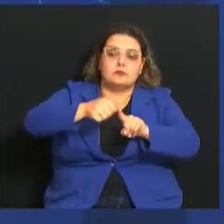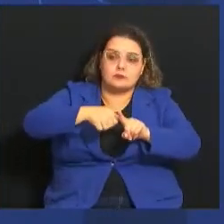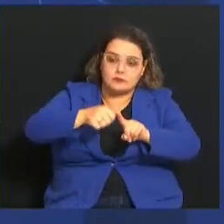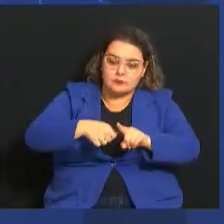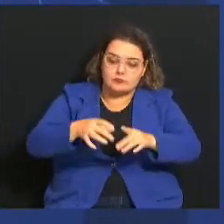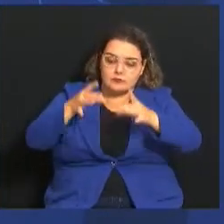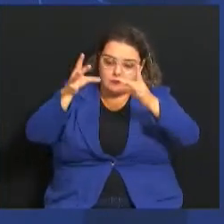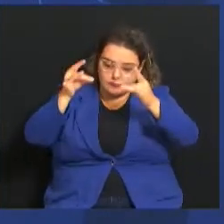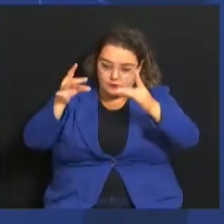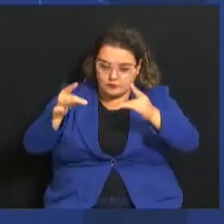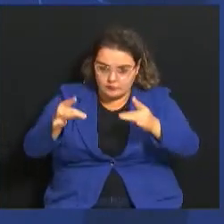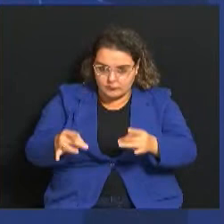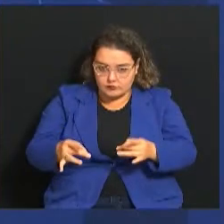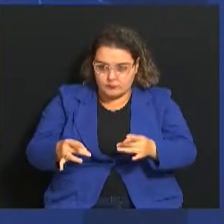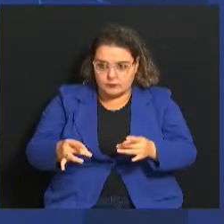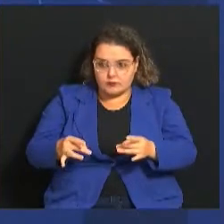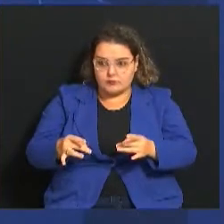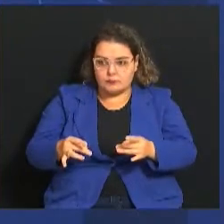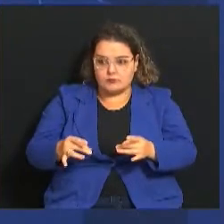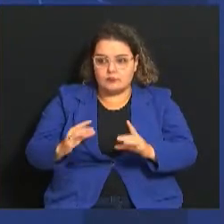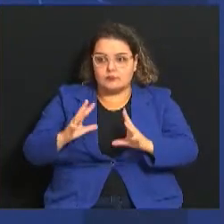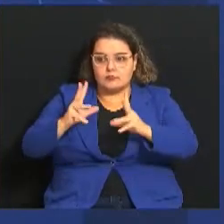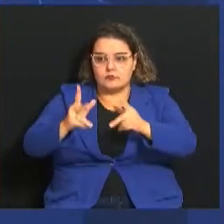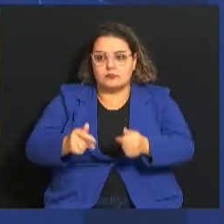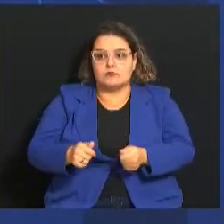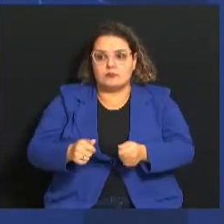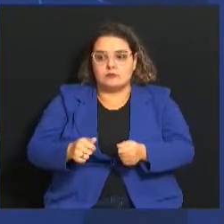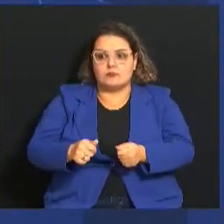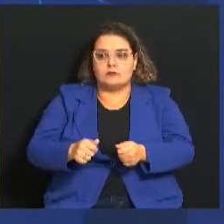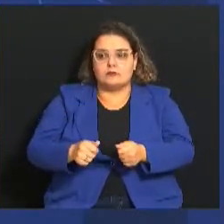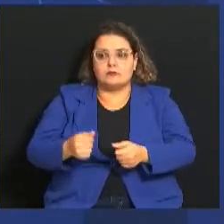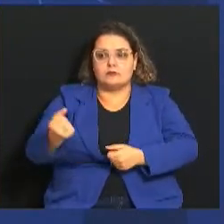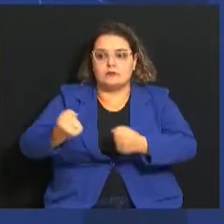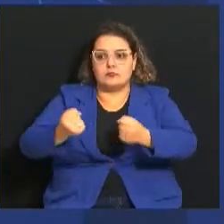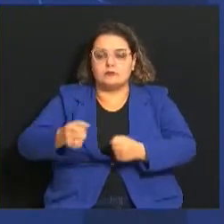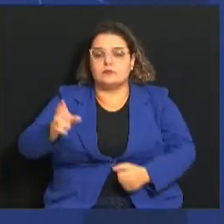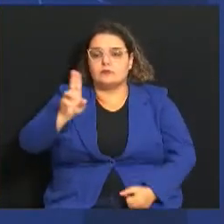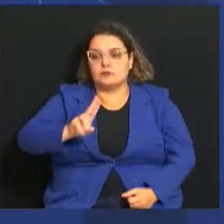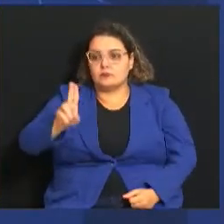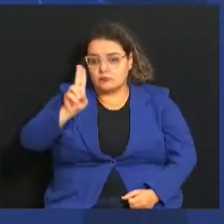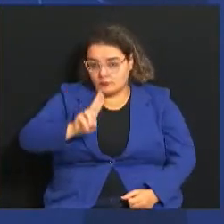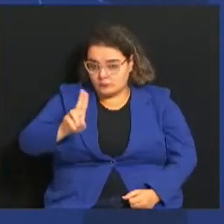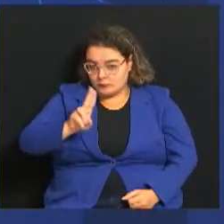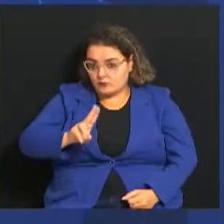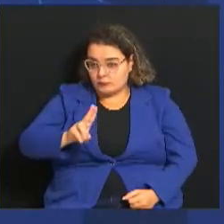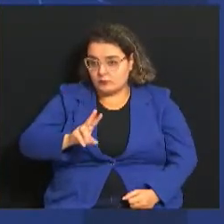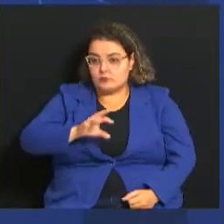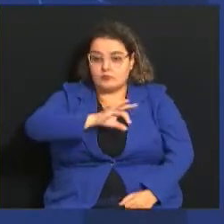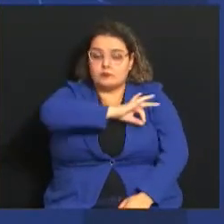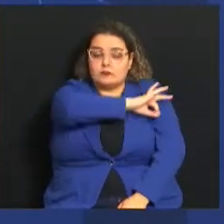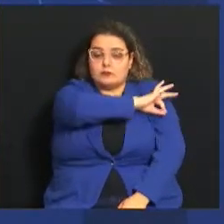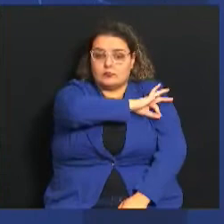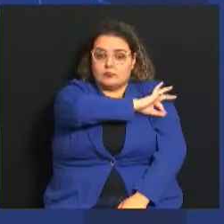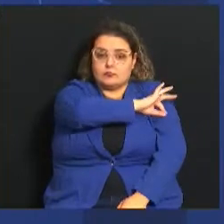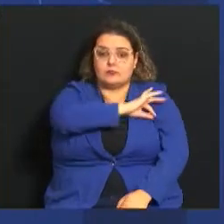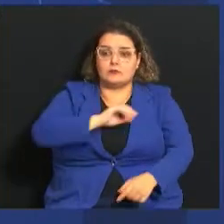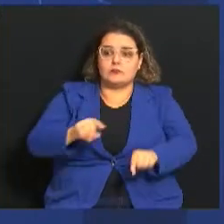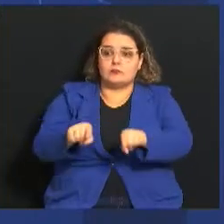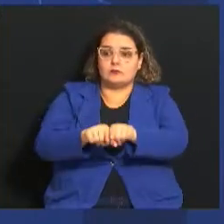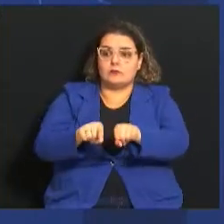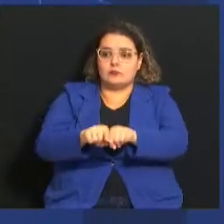a respeito da frota de veículos utilizadas, tanto pela Prefeitura quanto